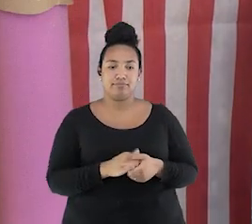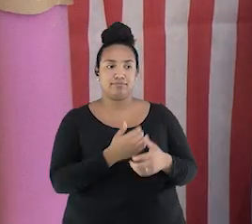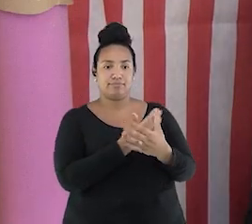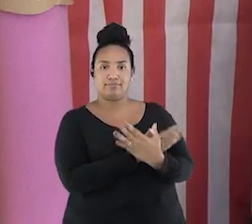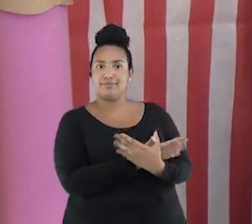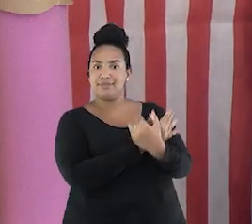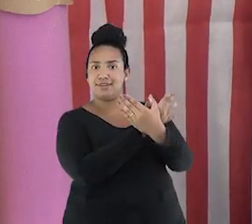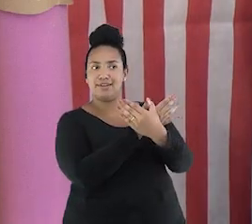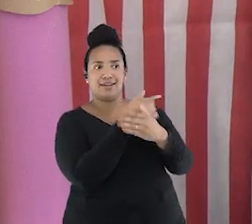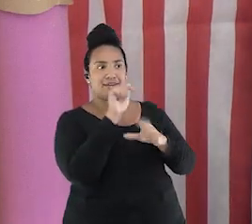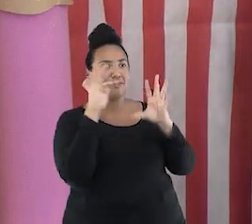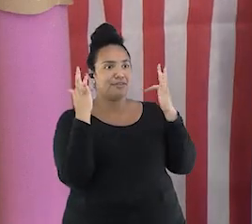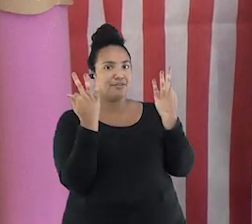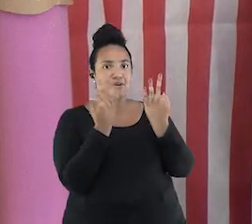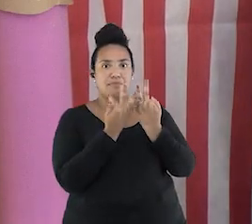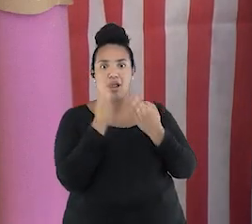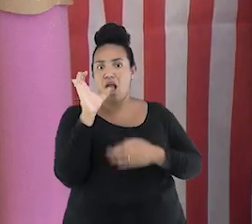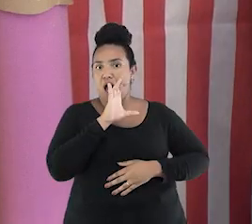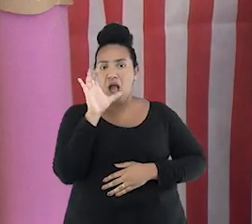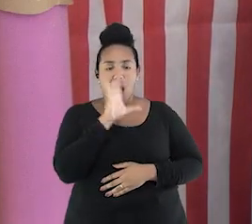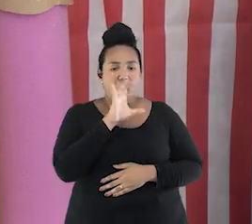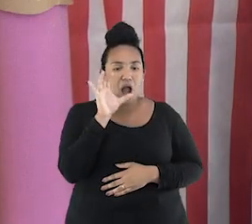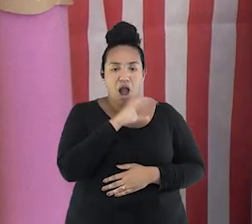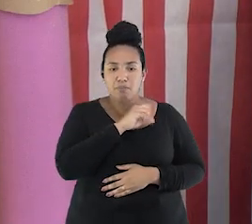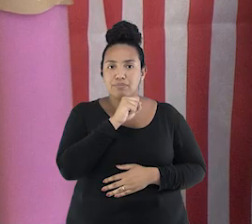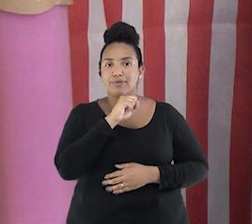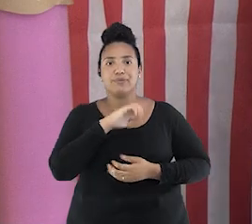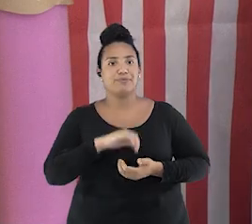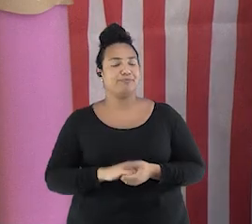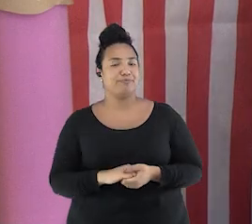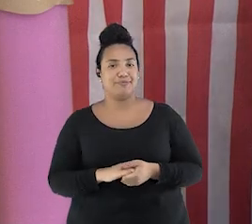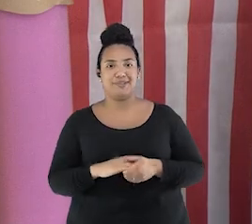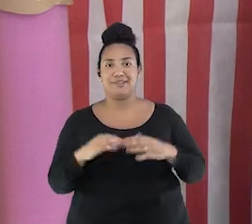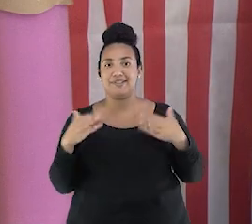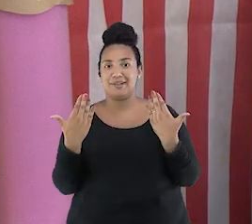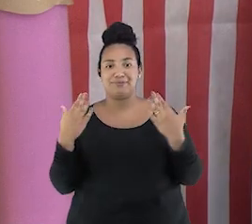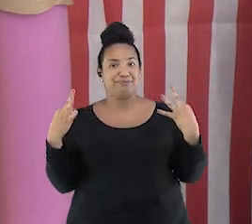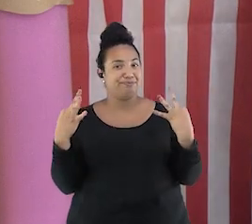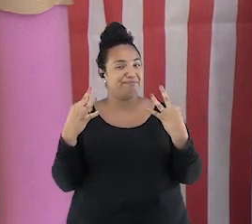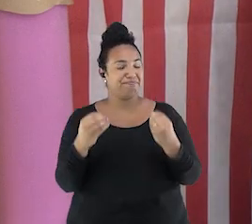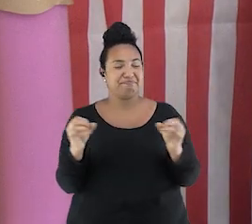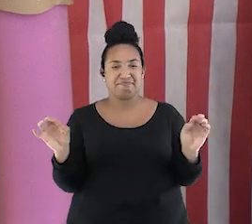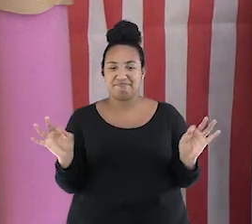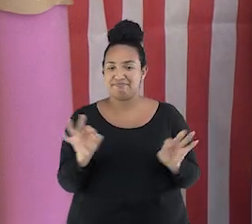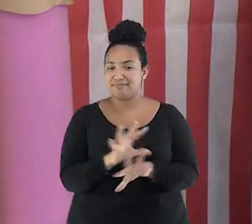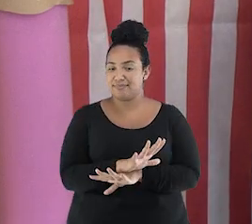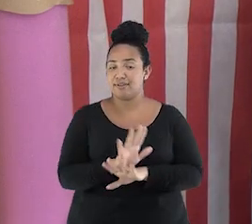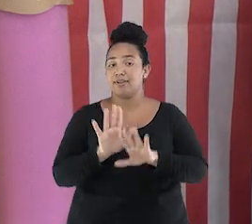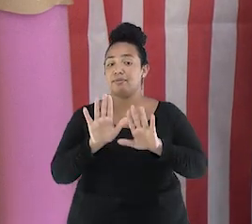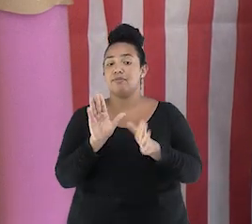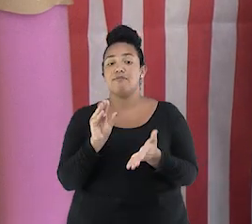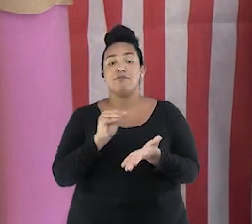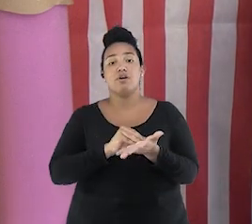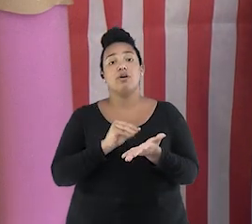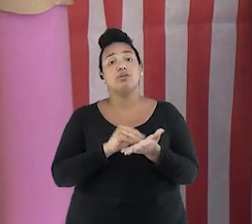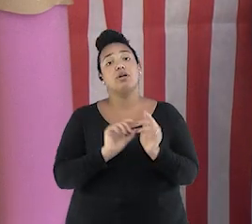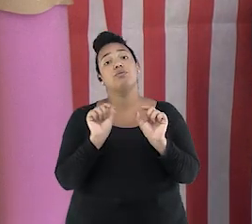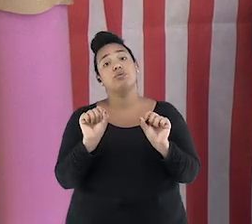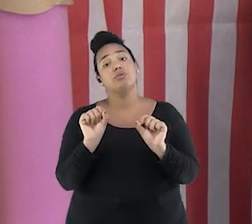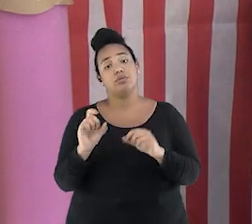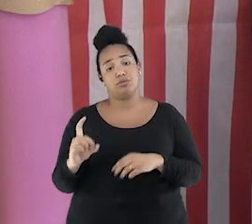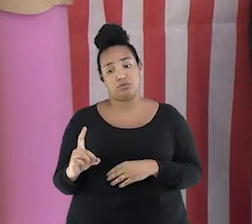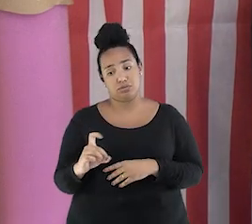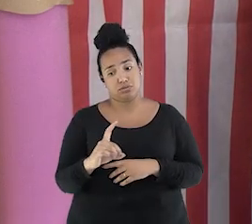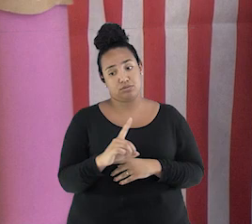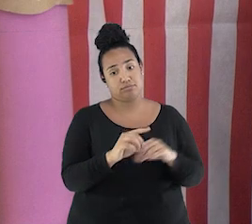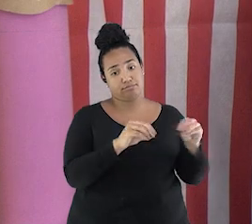libélula era toda elétrica. Zastras e tudo ficou pronto. Só faltava colocar a